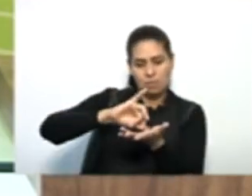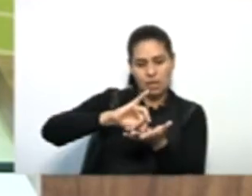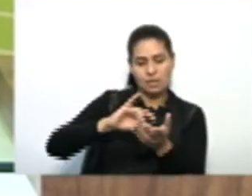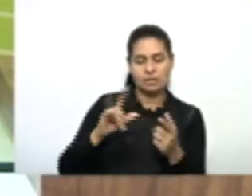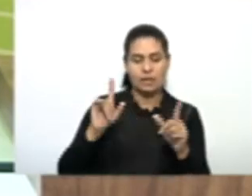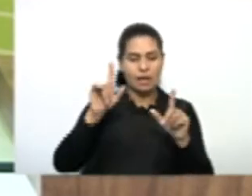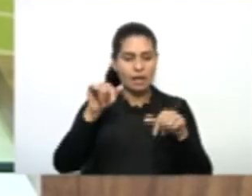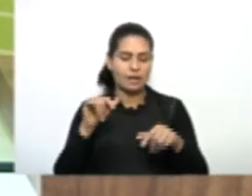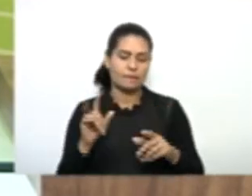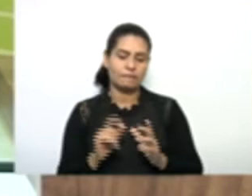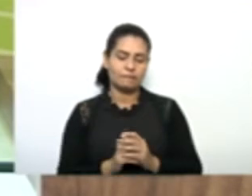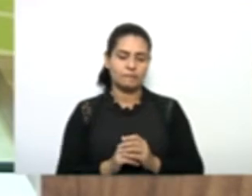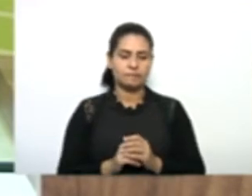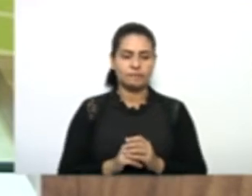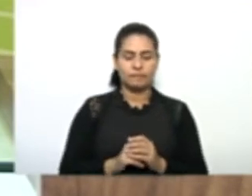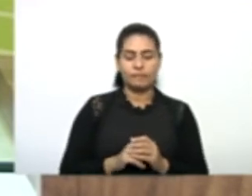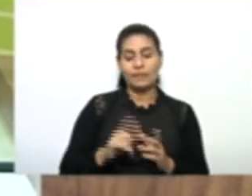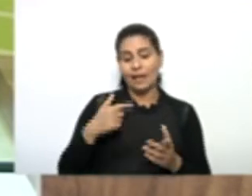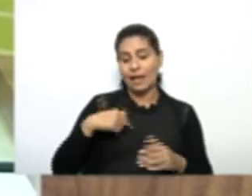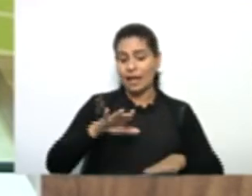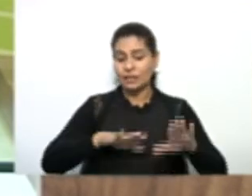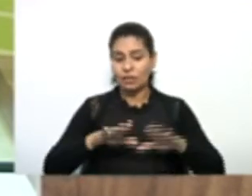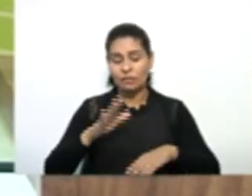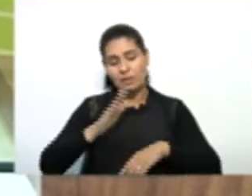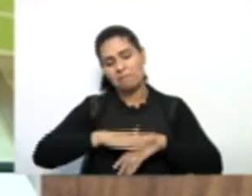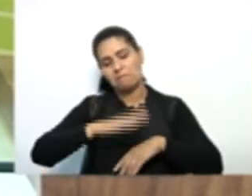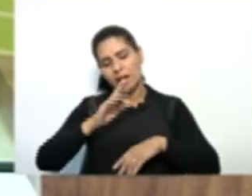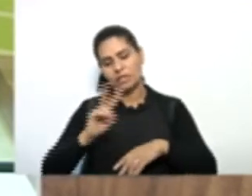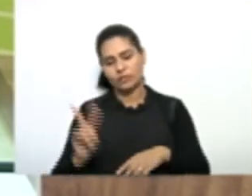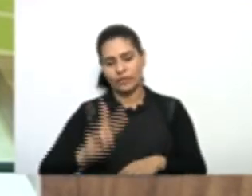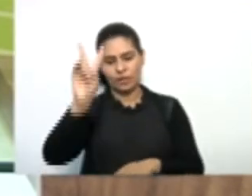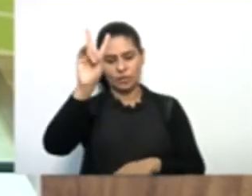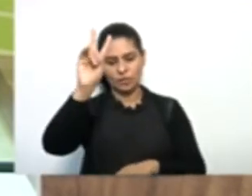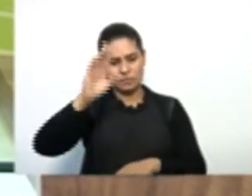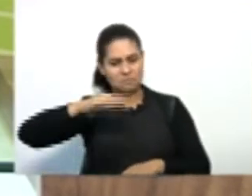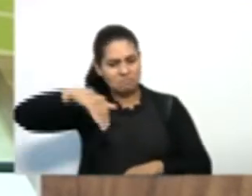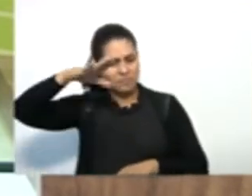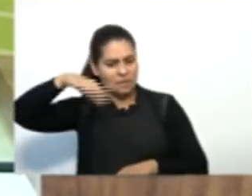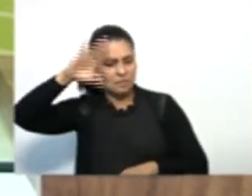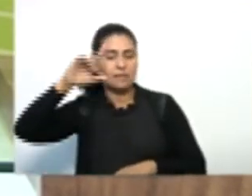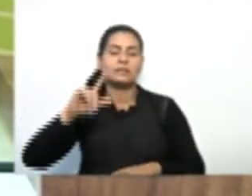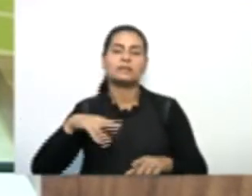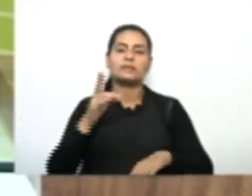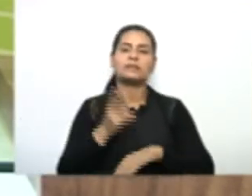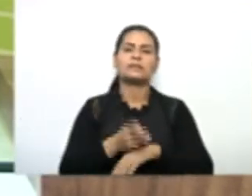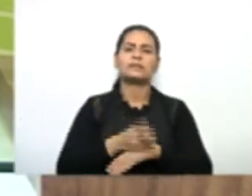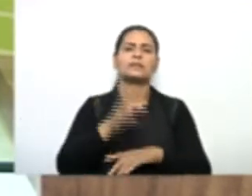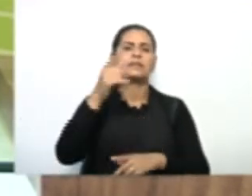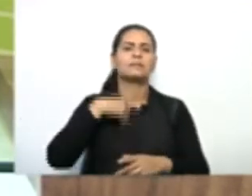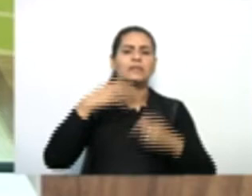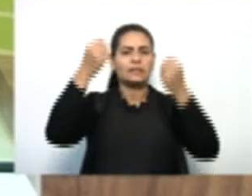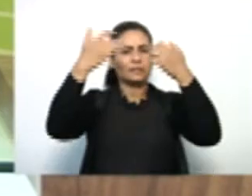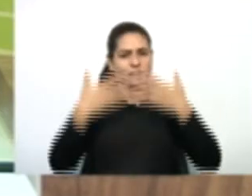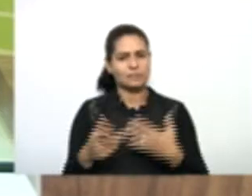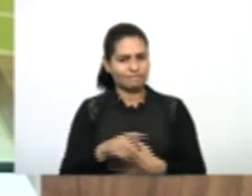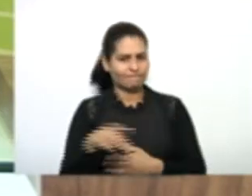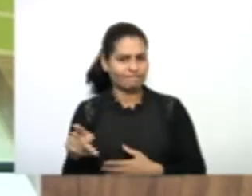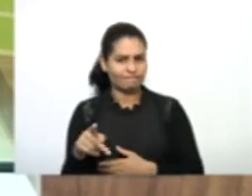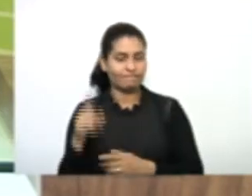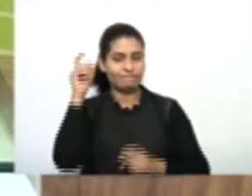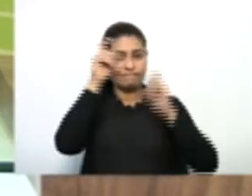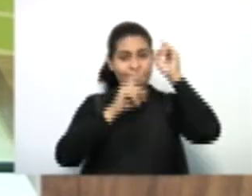aberta, é que a sua ação fique cada vez mais valorizada, reforçando a explicação anterior da professora.